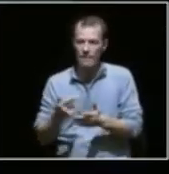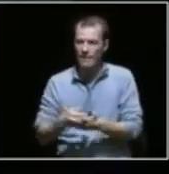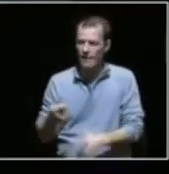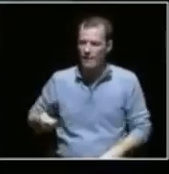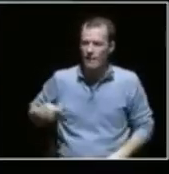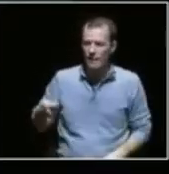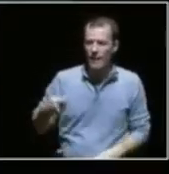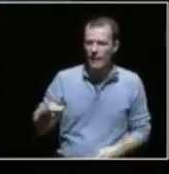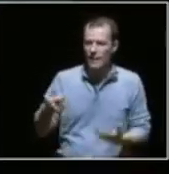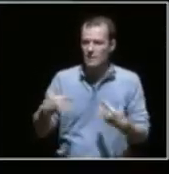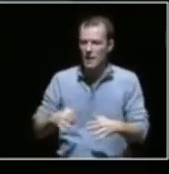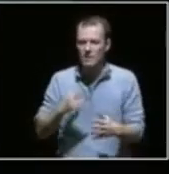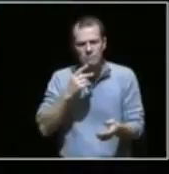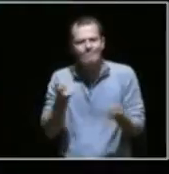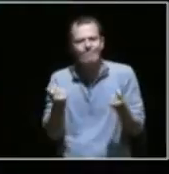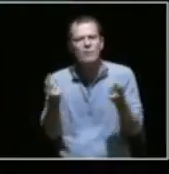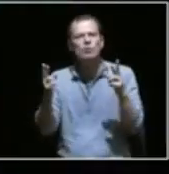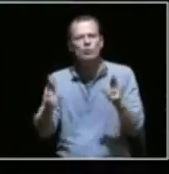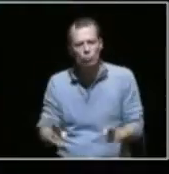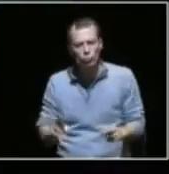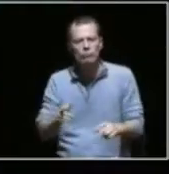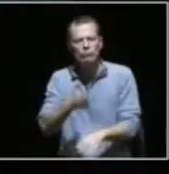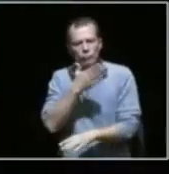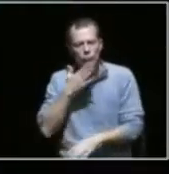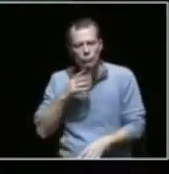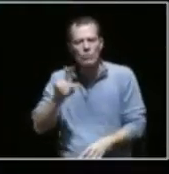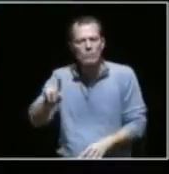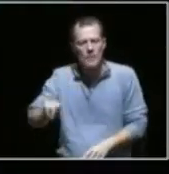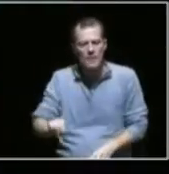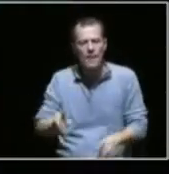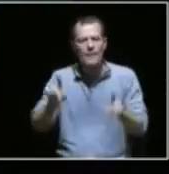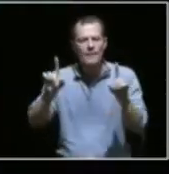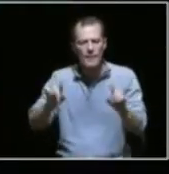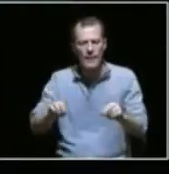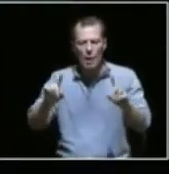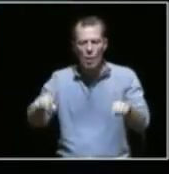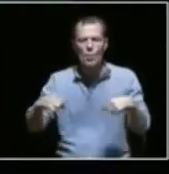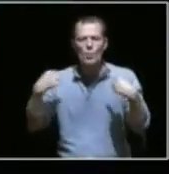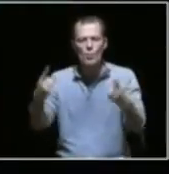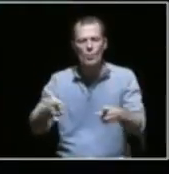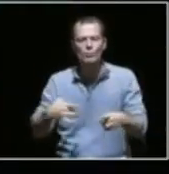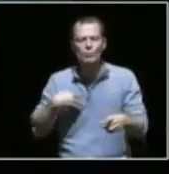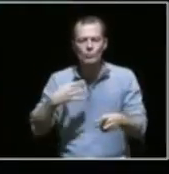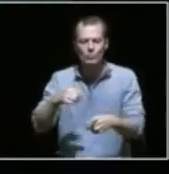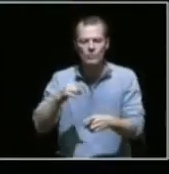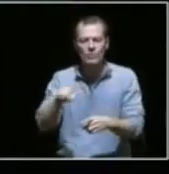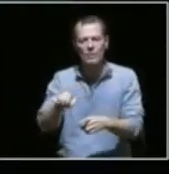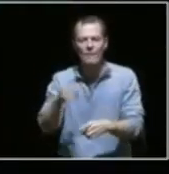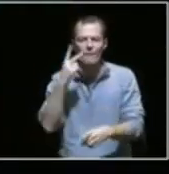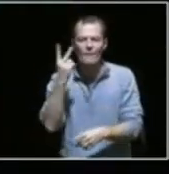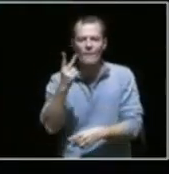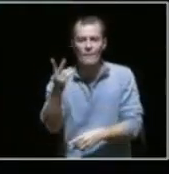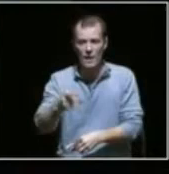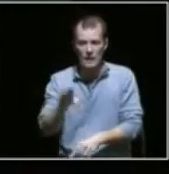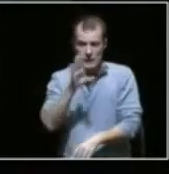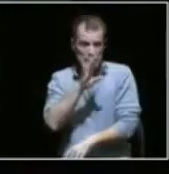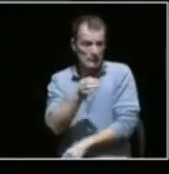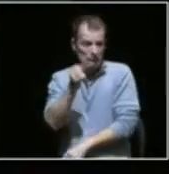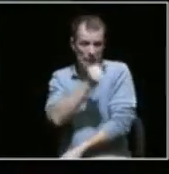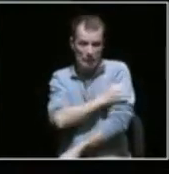renda a custos realmente acessíveis e outros remetidos para situações extremas de viverem sem